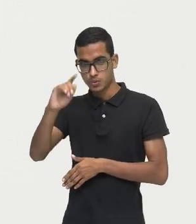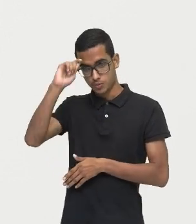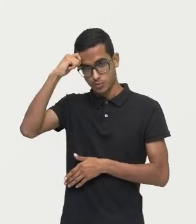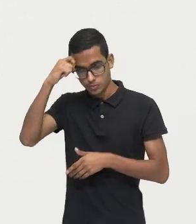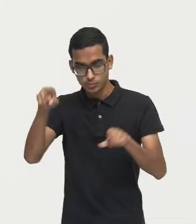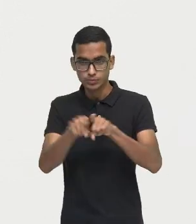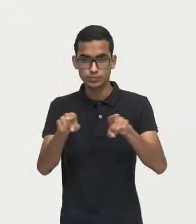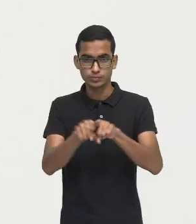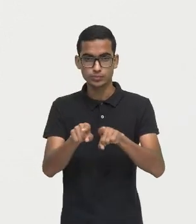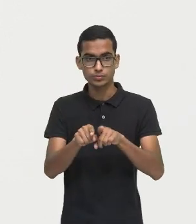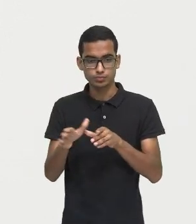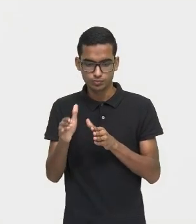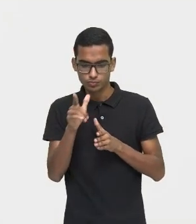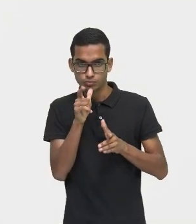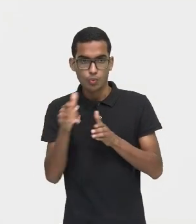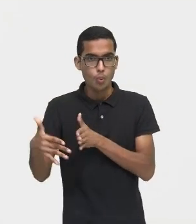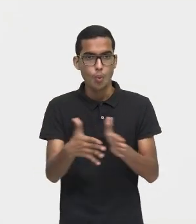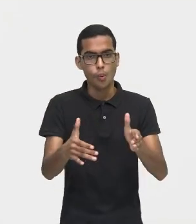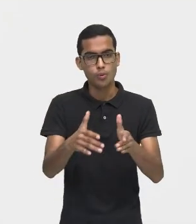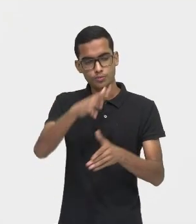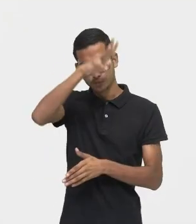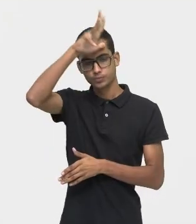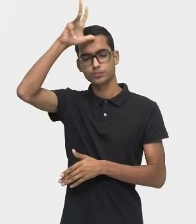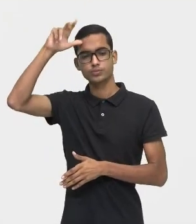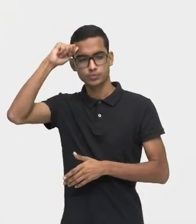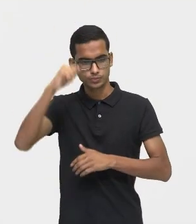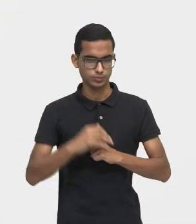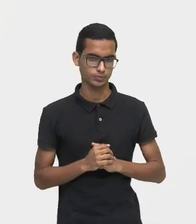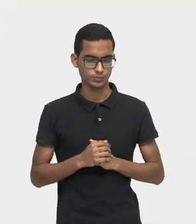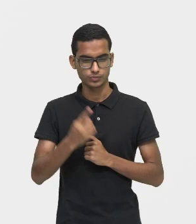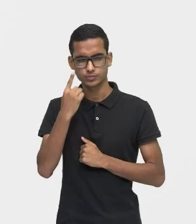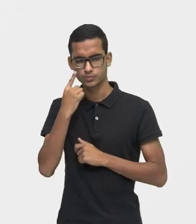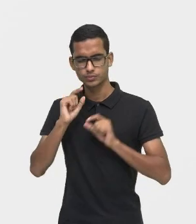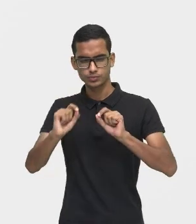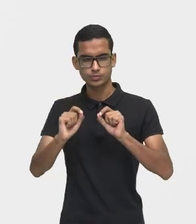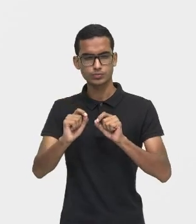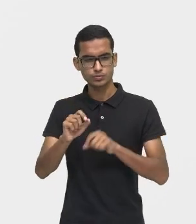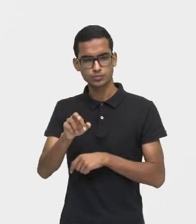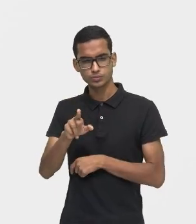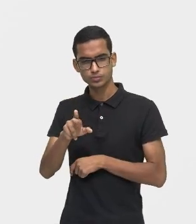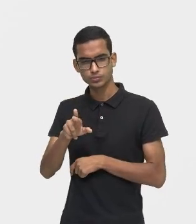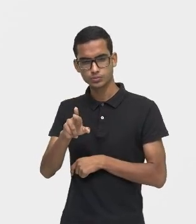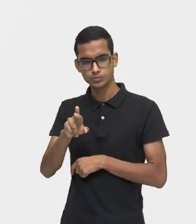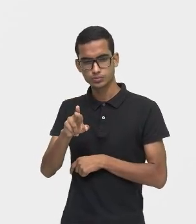os rios, né, do Alto Rio Negro apresentam relevo